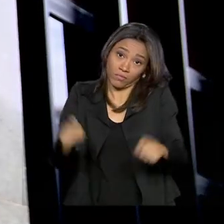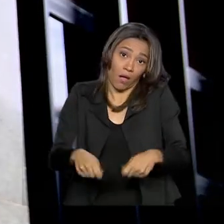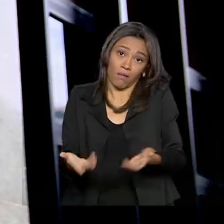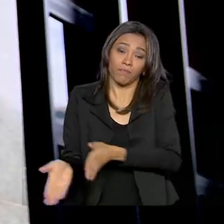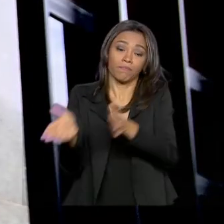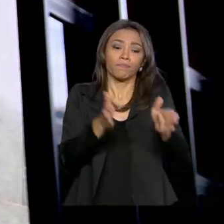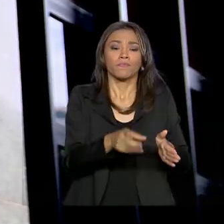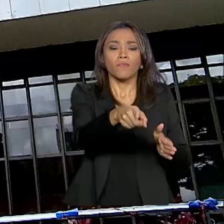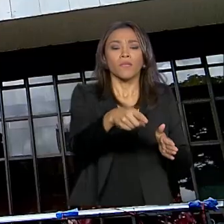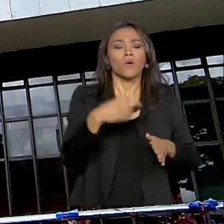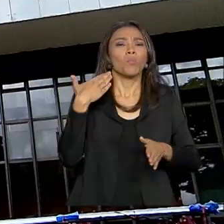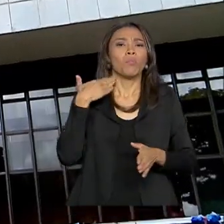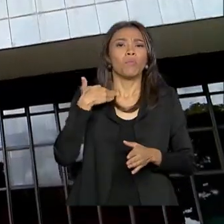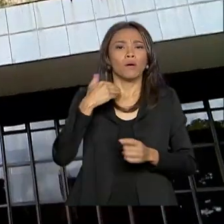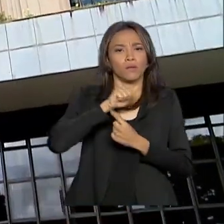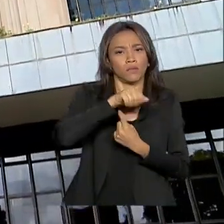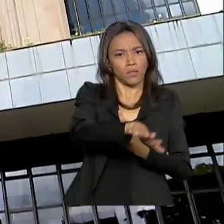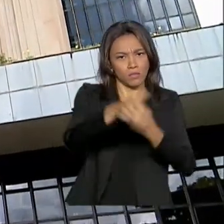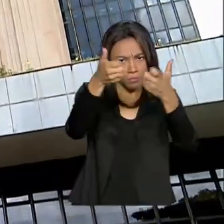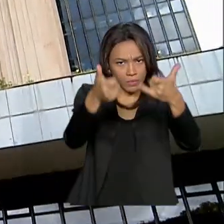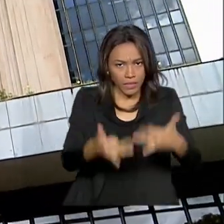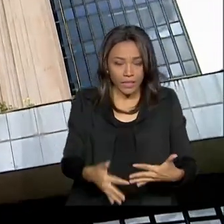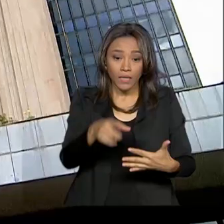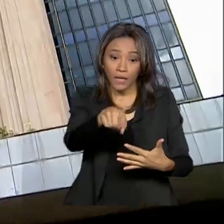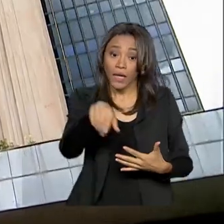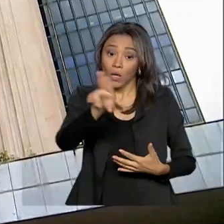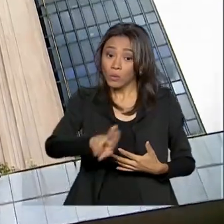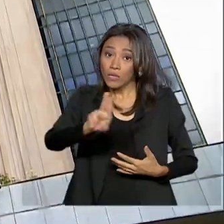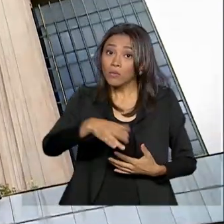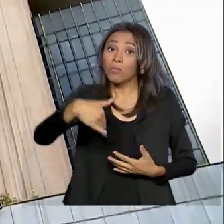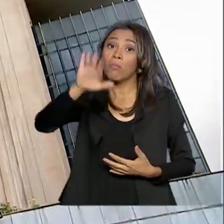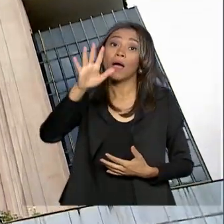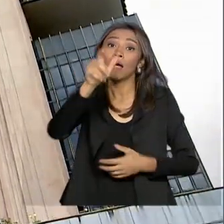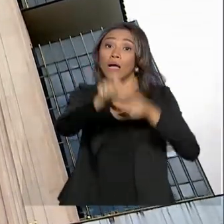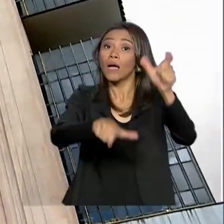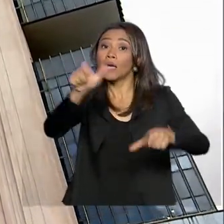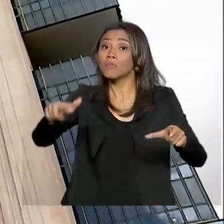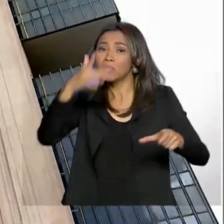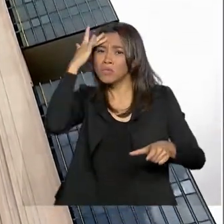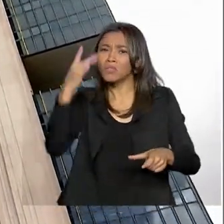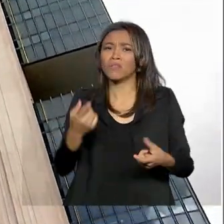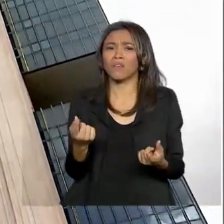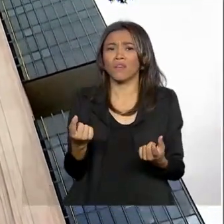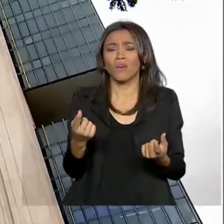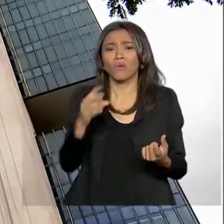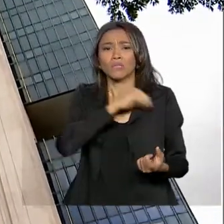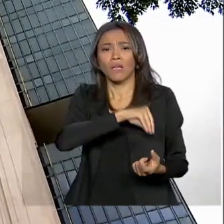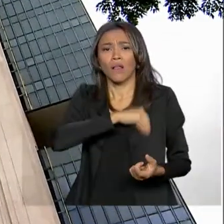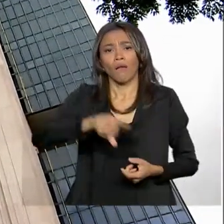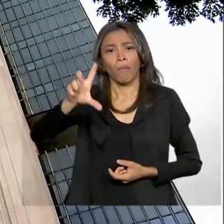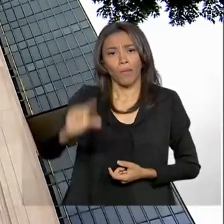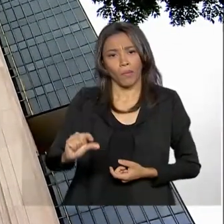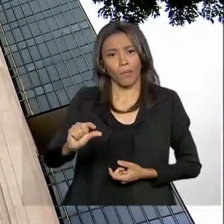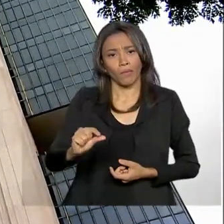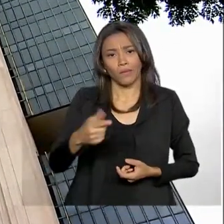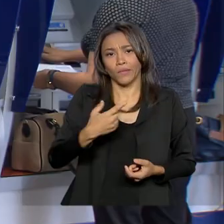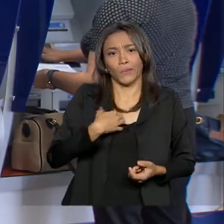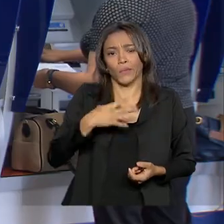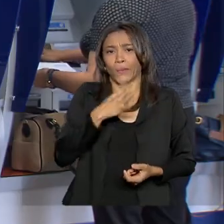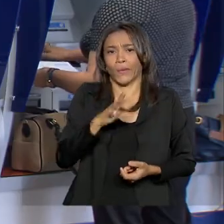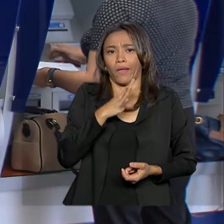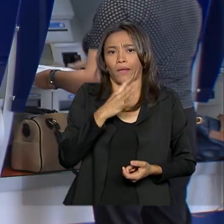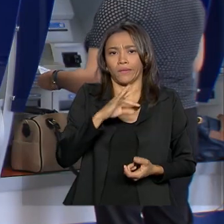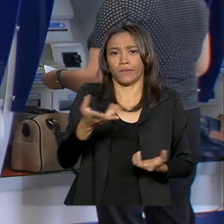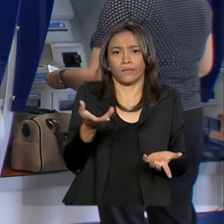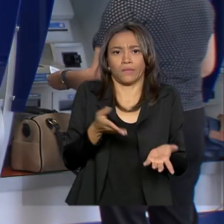Central, o cheque especial é mais utilizado por clientes de menor poder aquisitivo e pouca educação financeira.